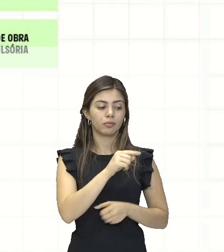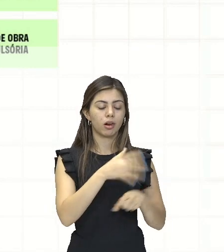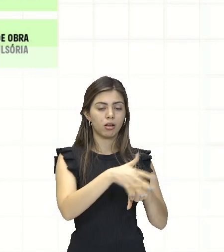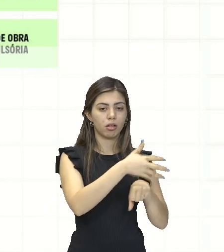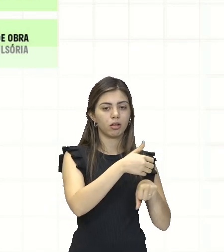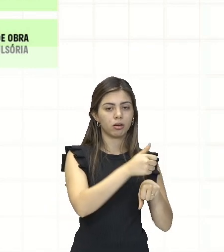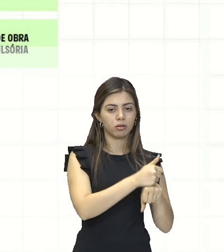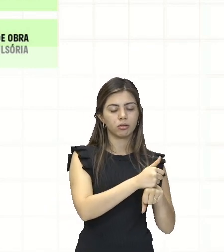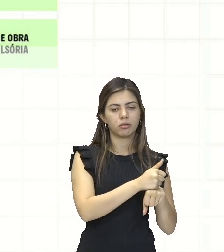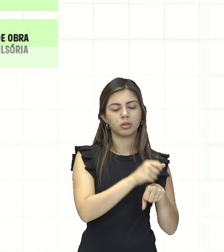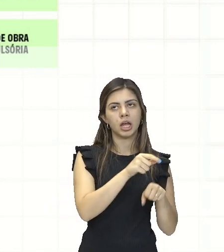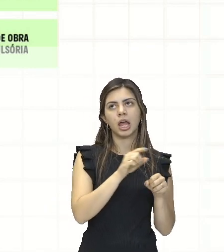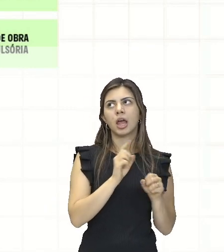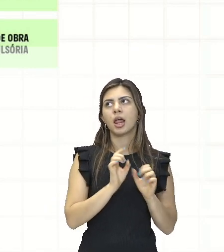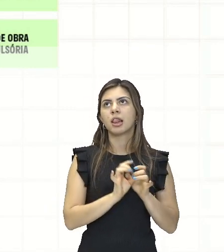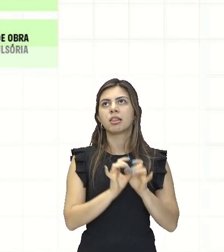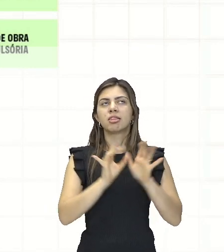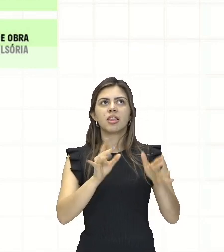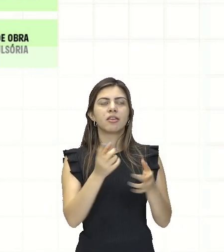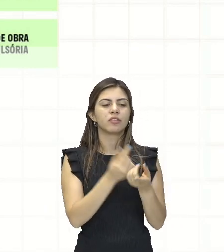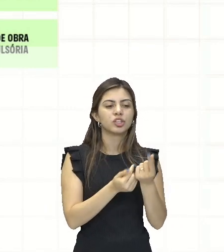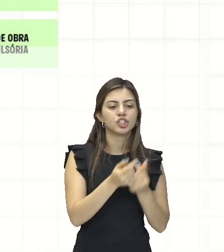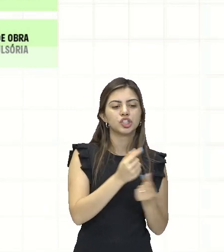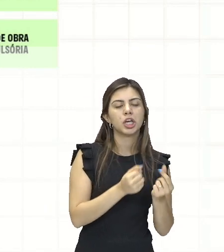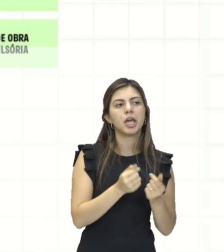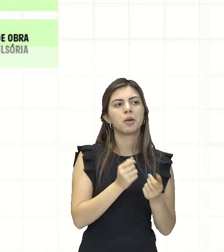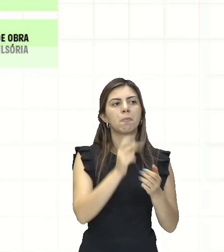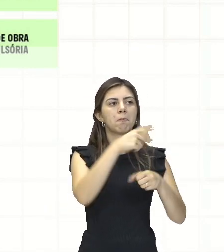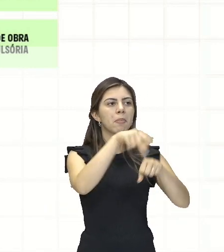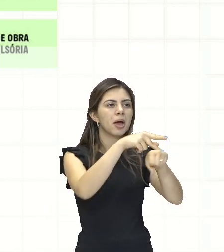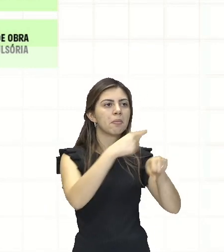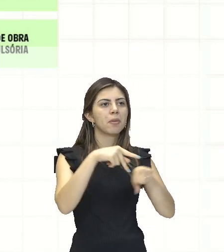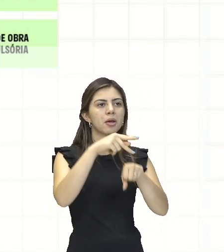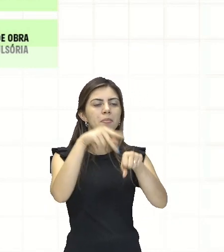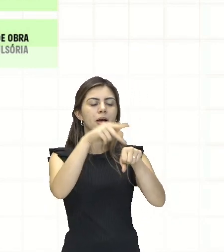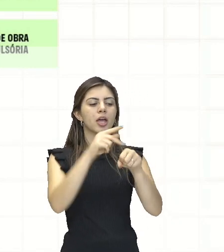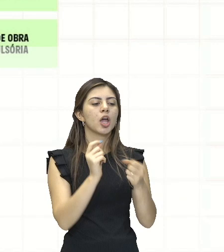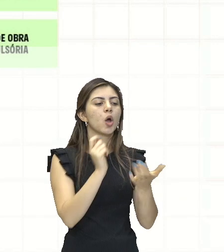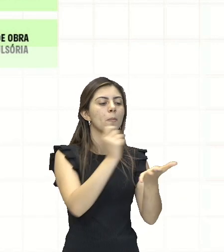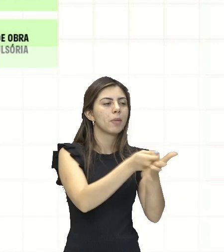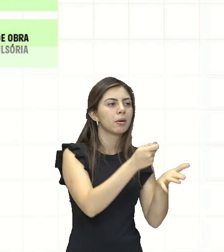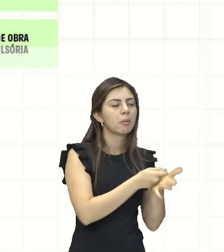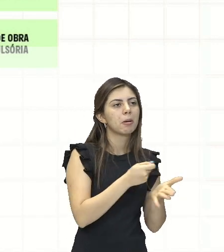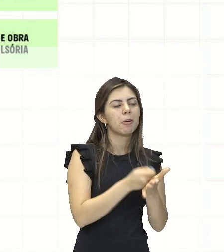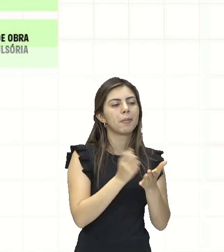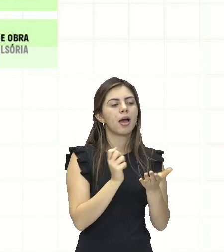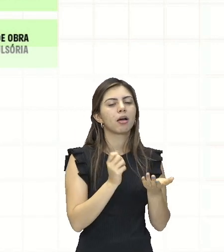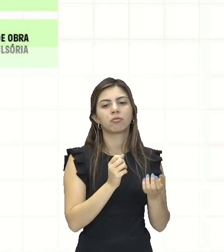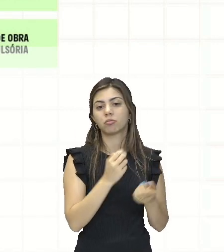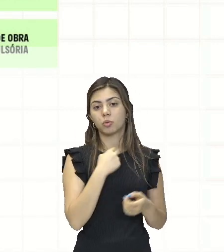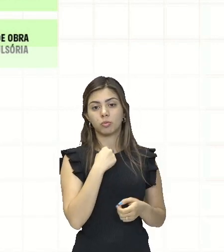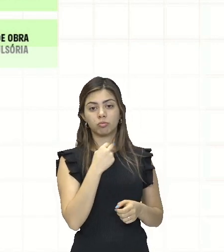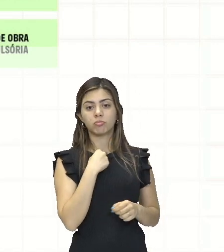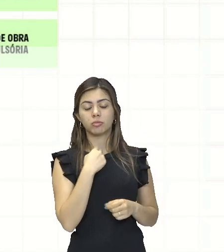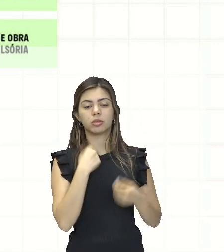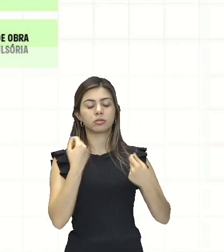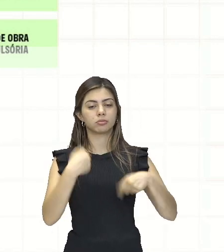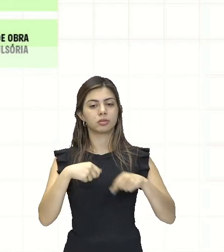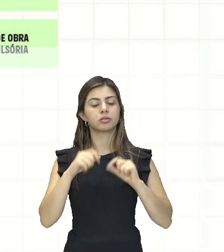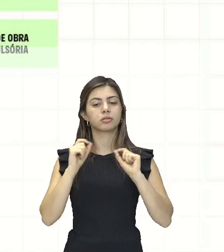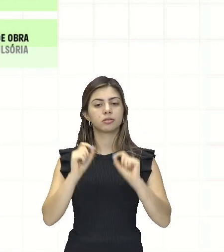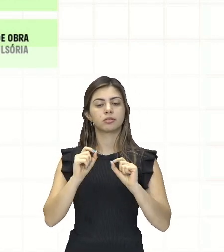colônia, ela não tinha liberdade econômica, ela não poderia comprar e vender para quem ela quisesse. Ela tinha que